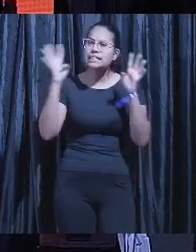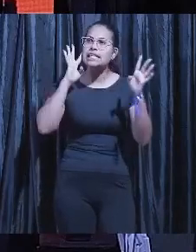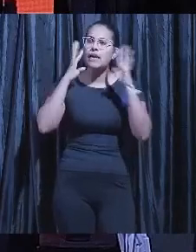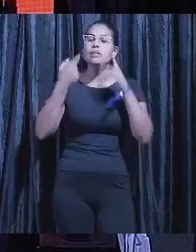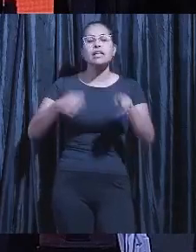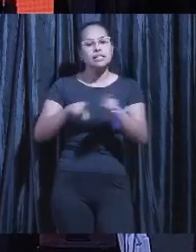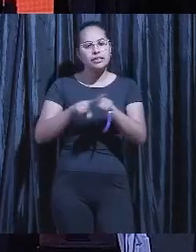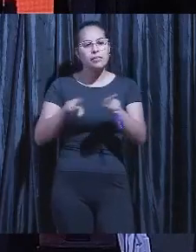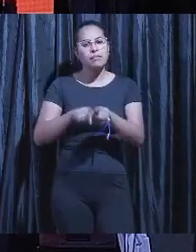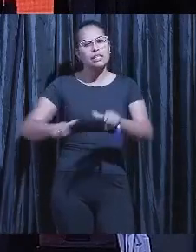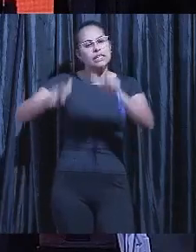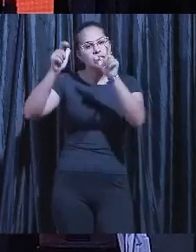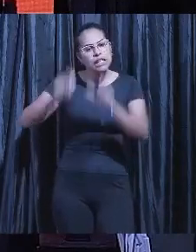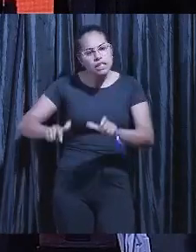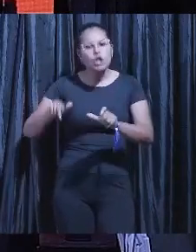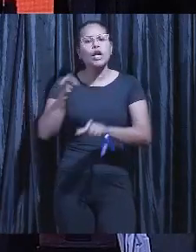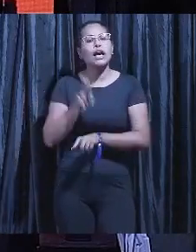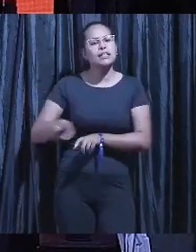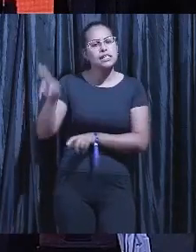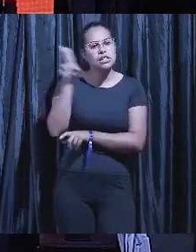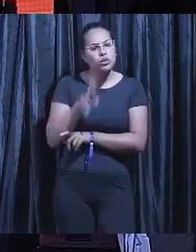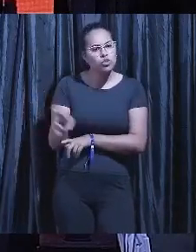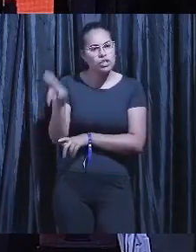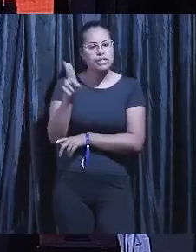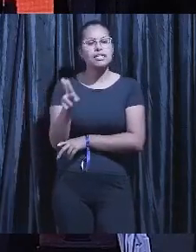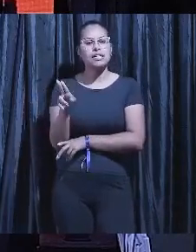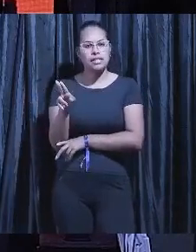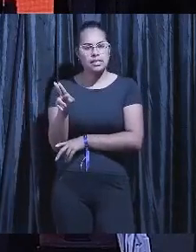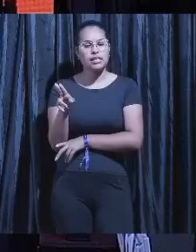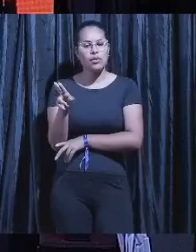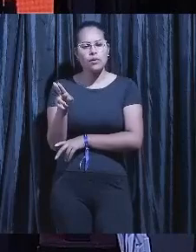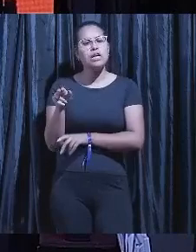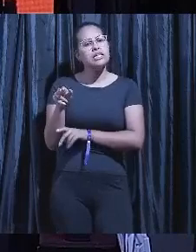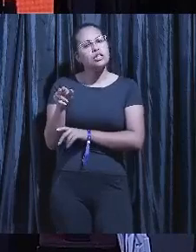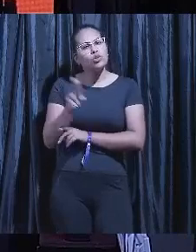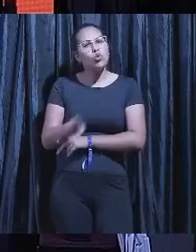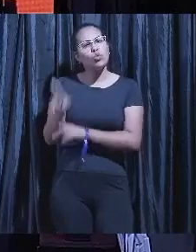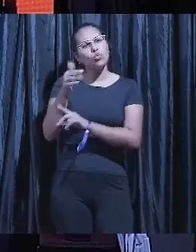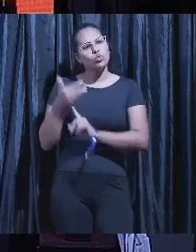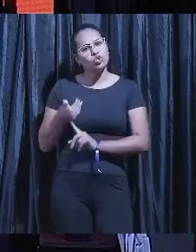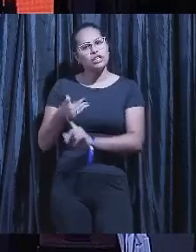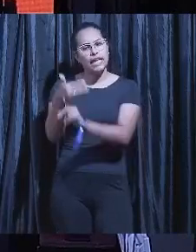também nesse lugar da utilização das tecnologias